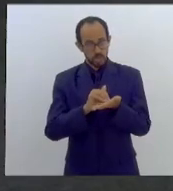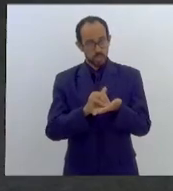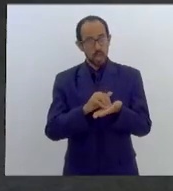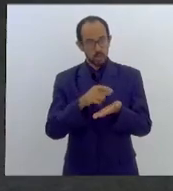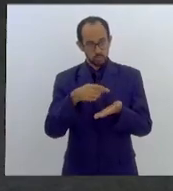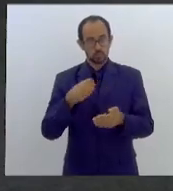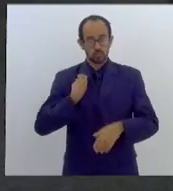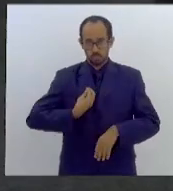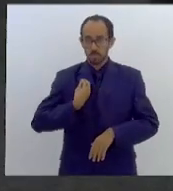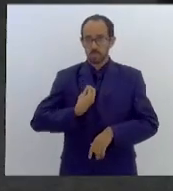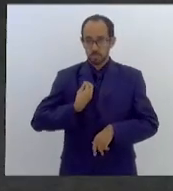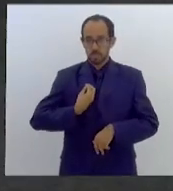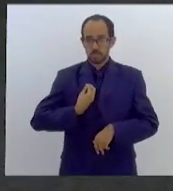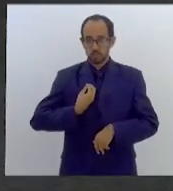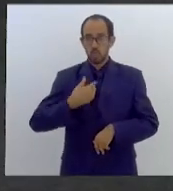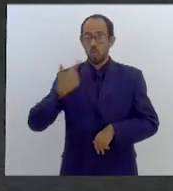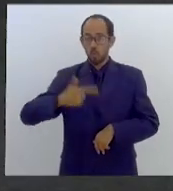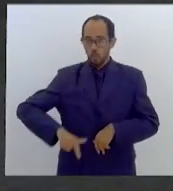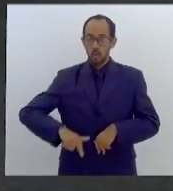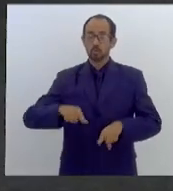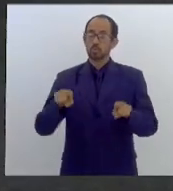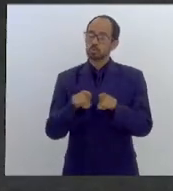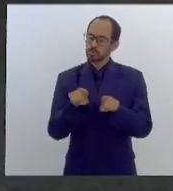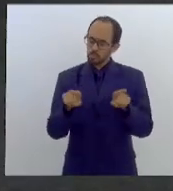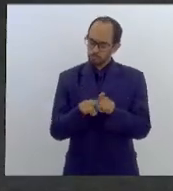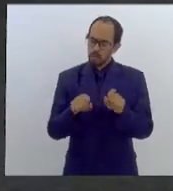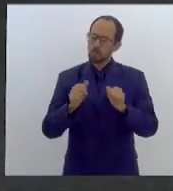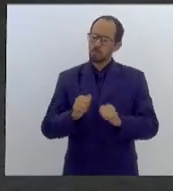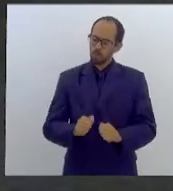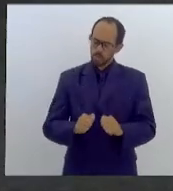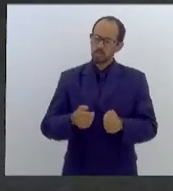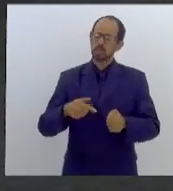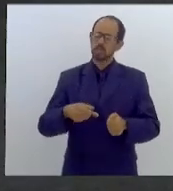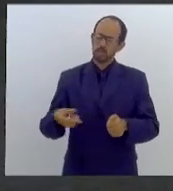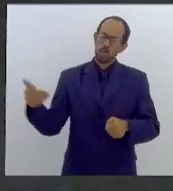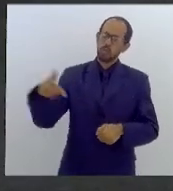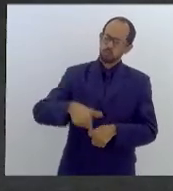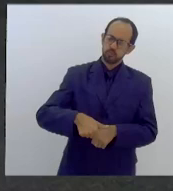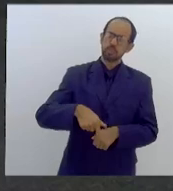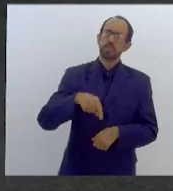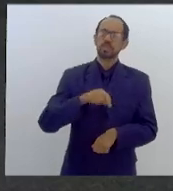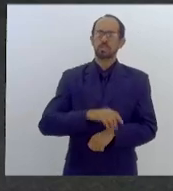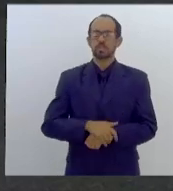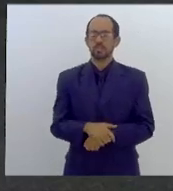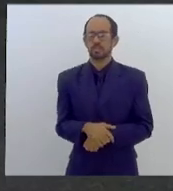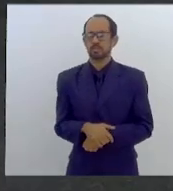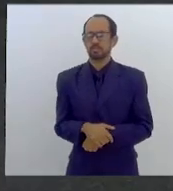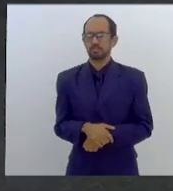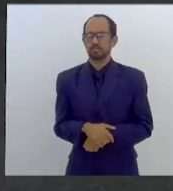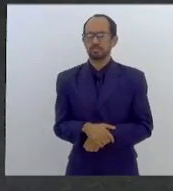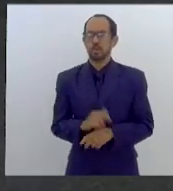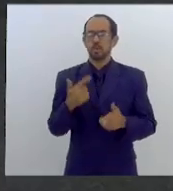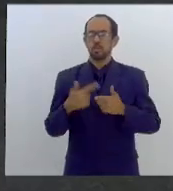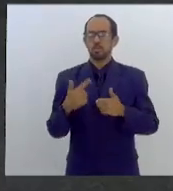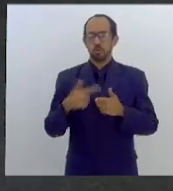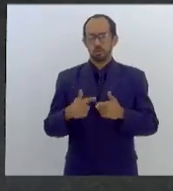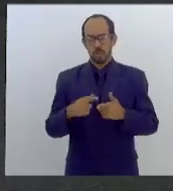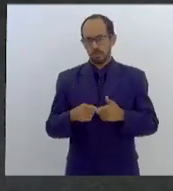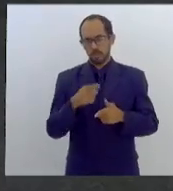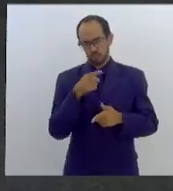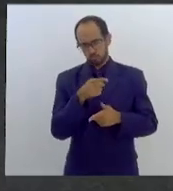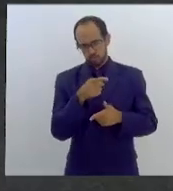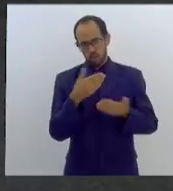estiveram presentes, outros poderiam estar presentes nesse debate. A questão que o senhor